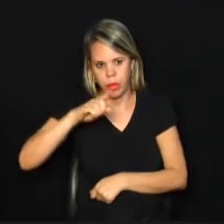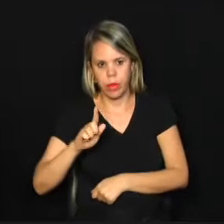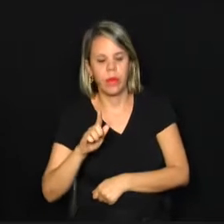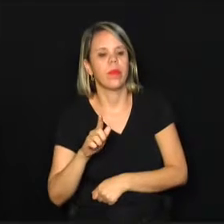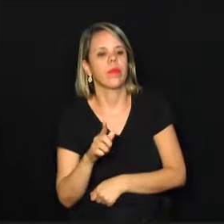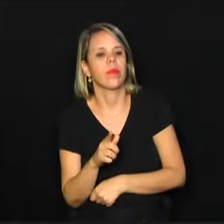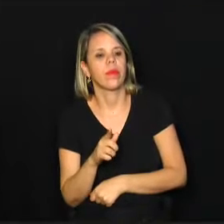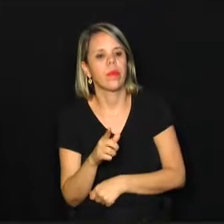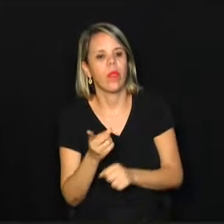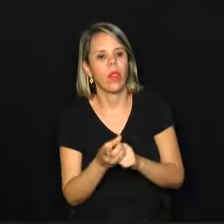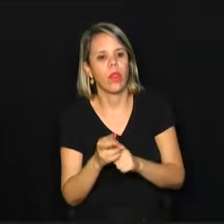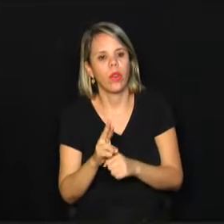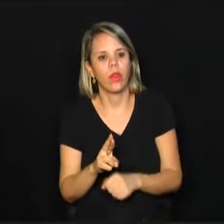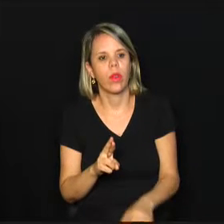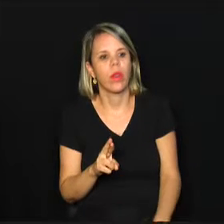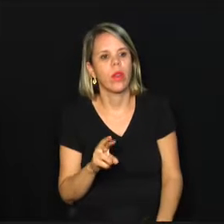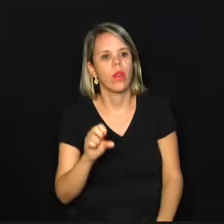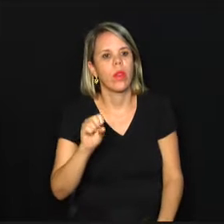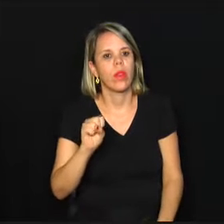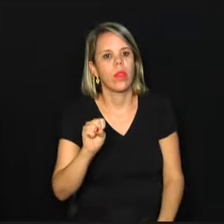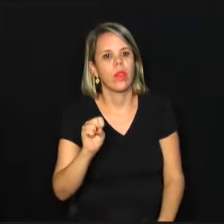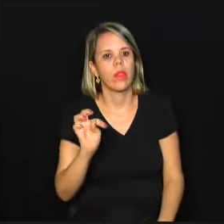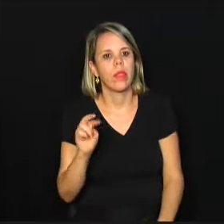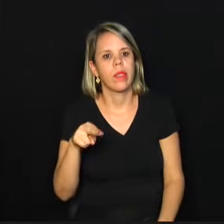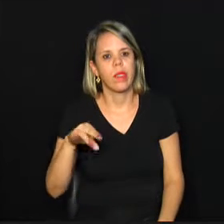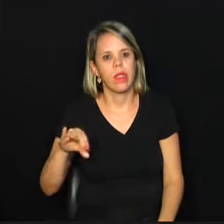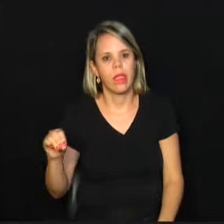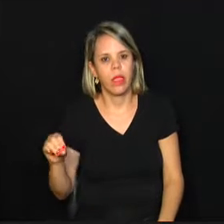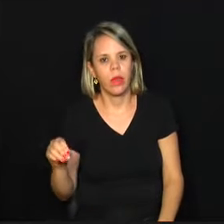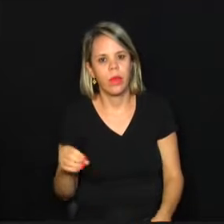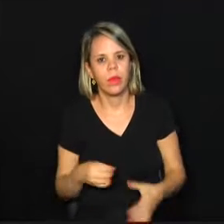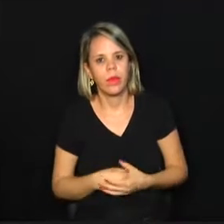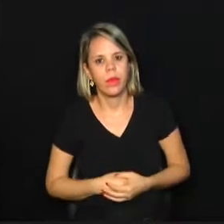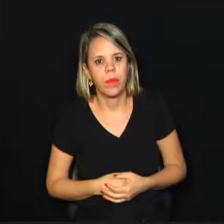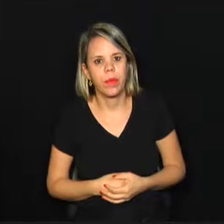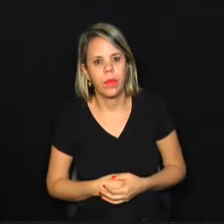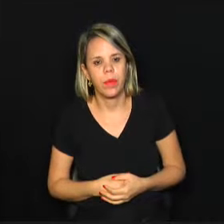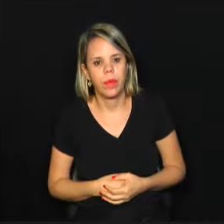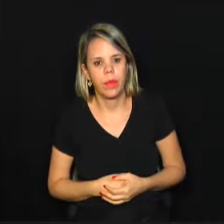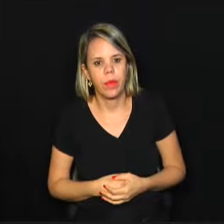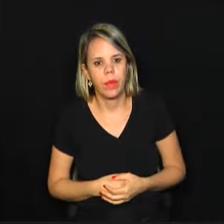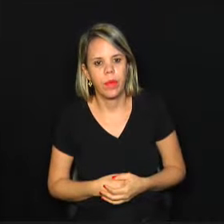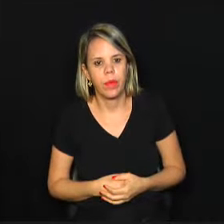Doutor Esteno Sobotka Pieri,